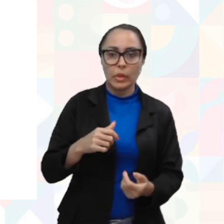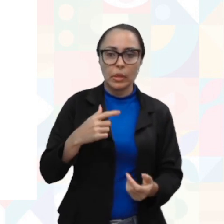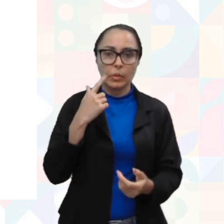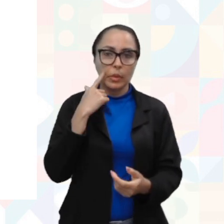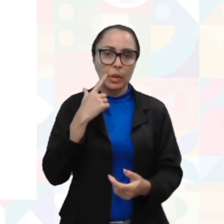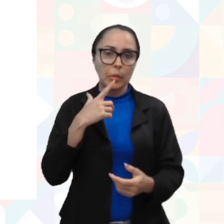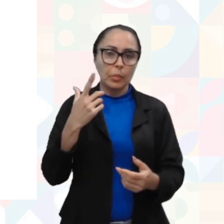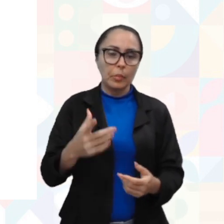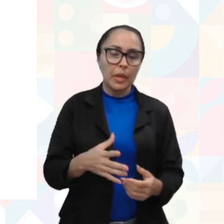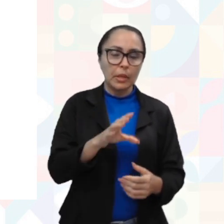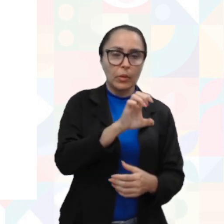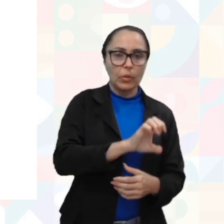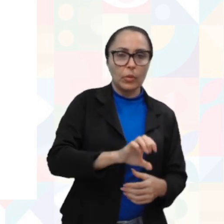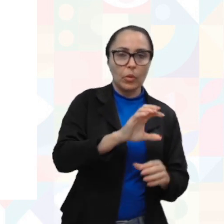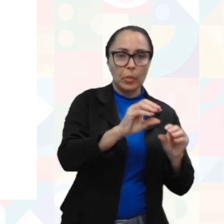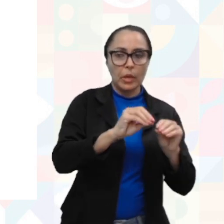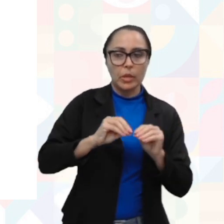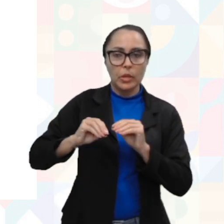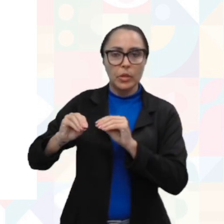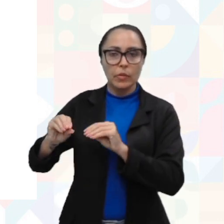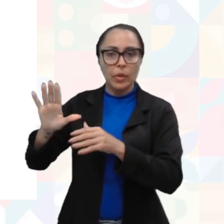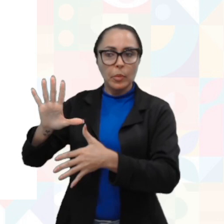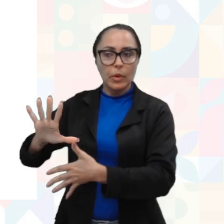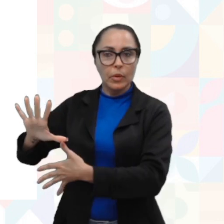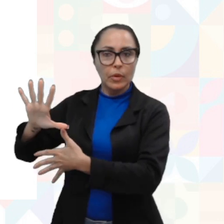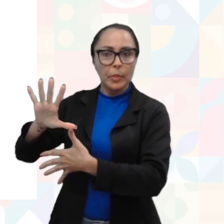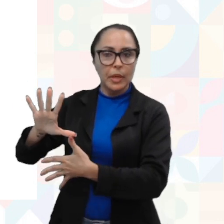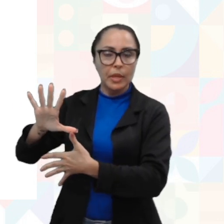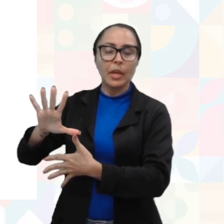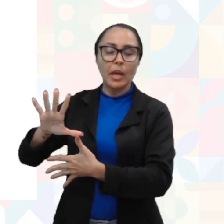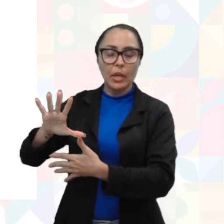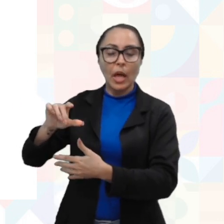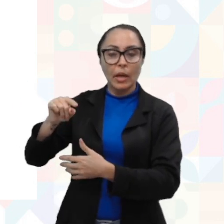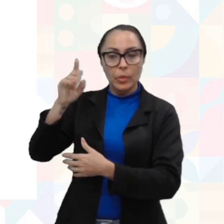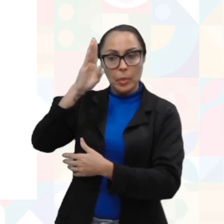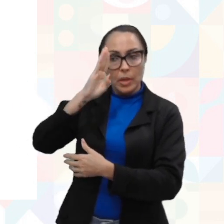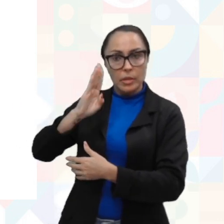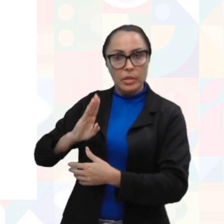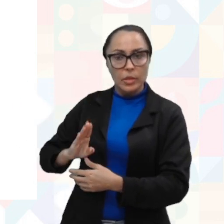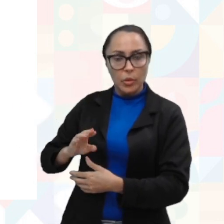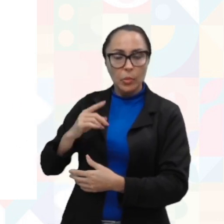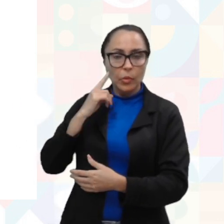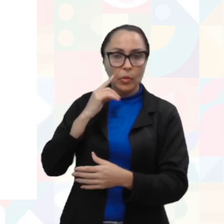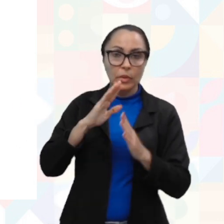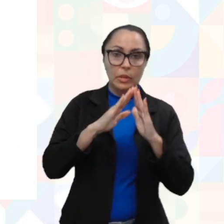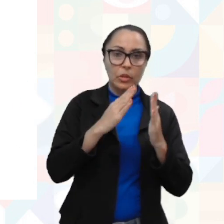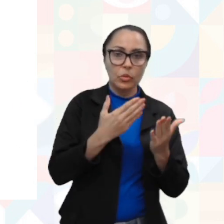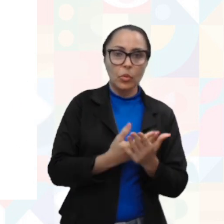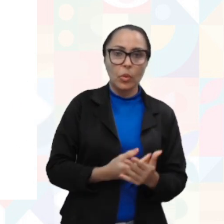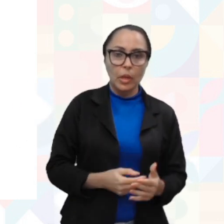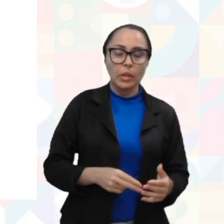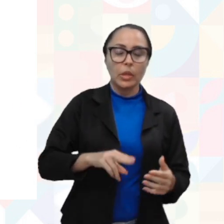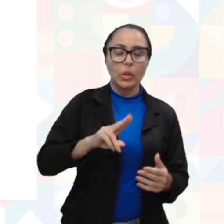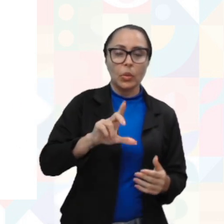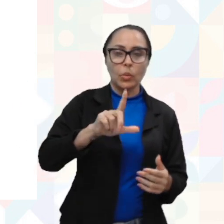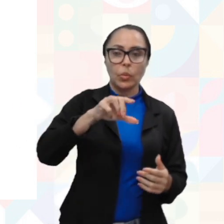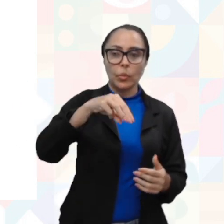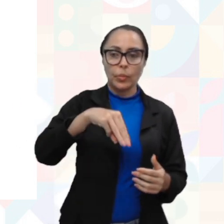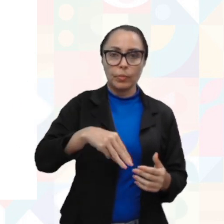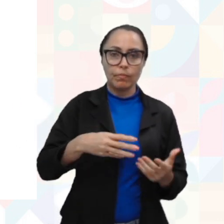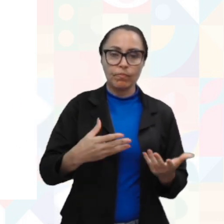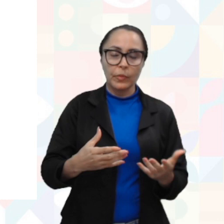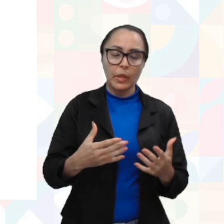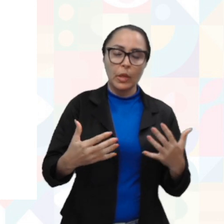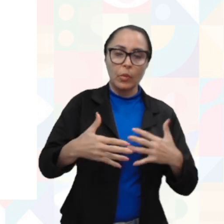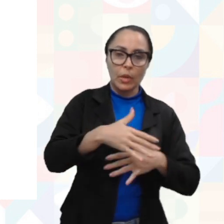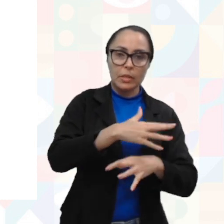da Europa e vir para o continente americano, inclusive no Brasil, por conta da escola de Ulm. A escola de Ulm, né, que é uma